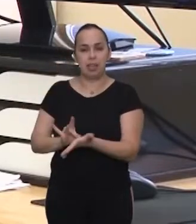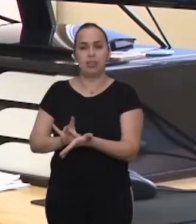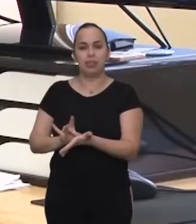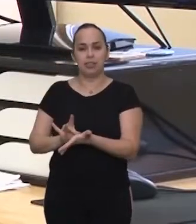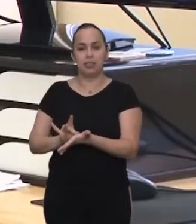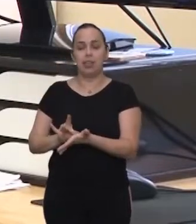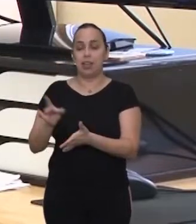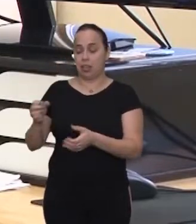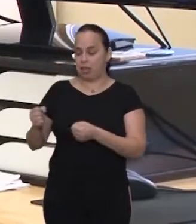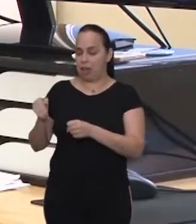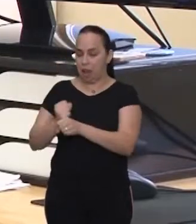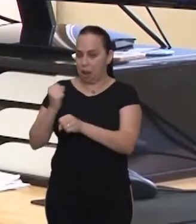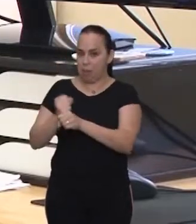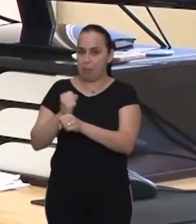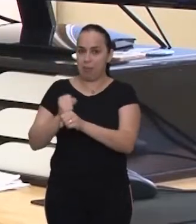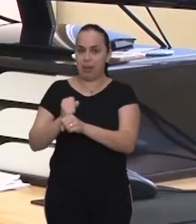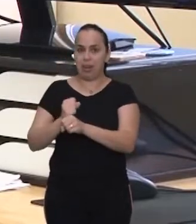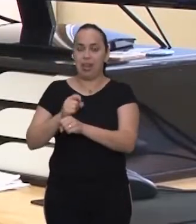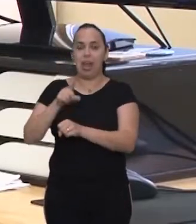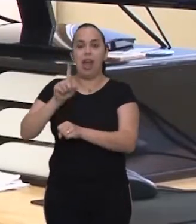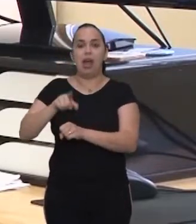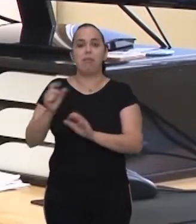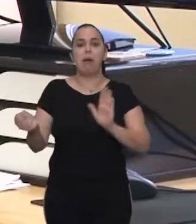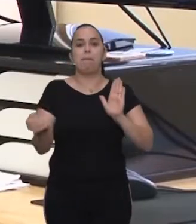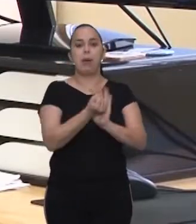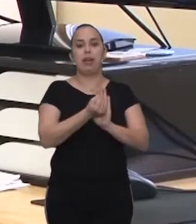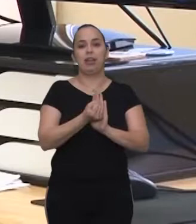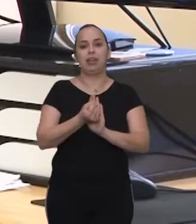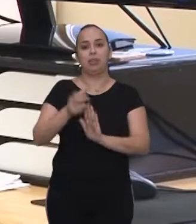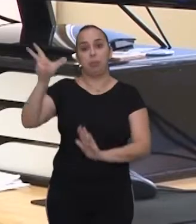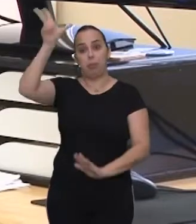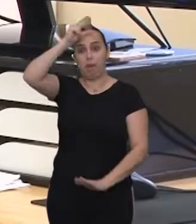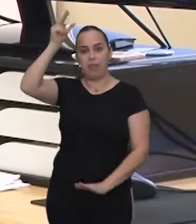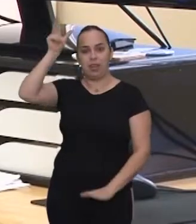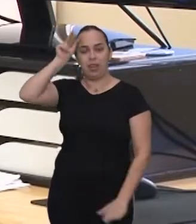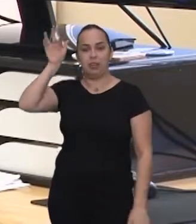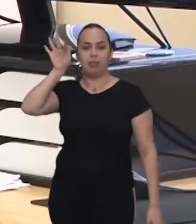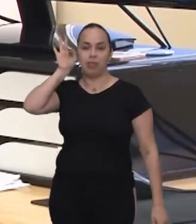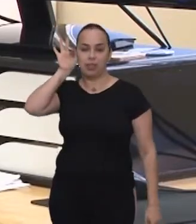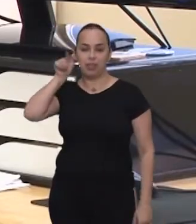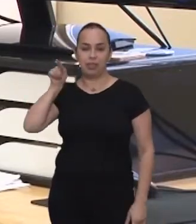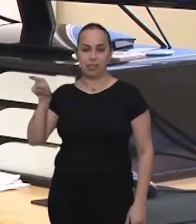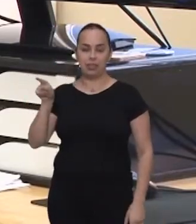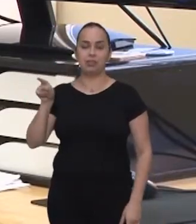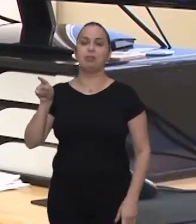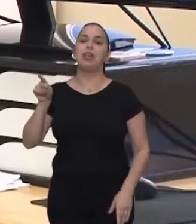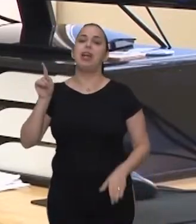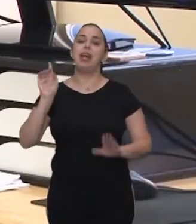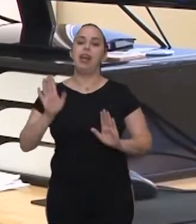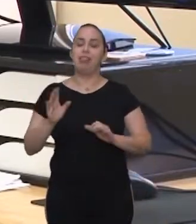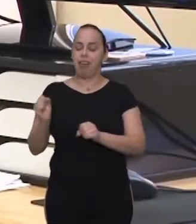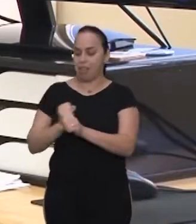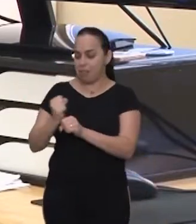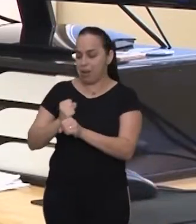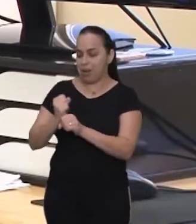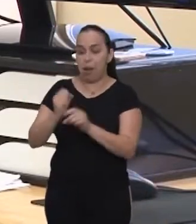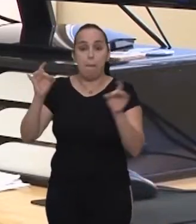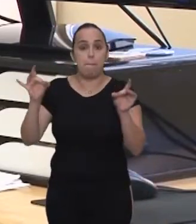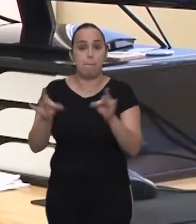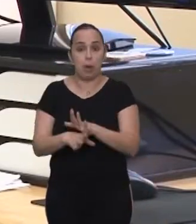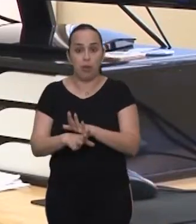temos certeza que essa obra assim como já é uma marca do da gestão do Felício do Anderson essa